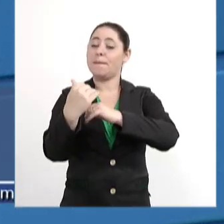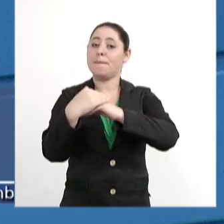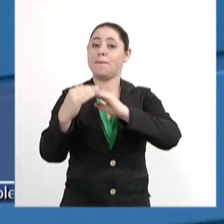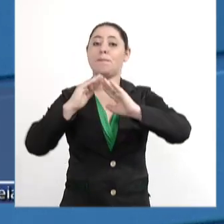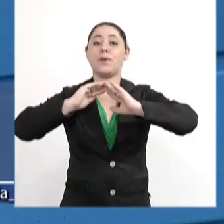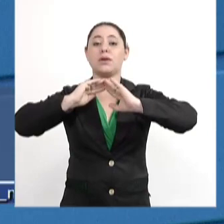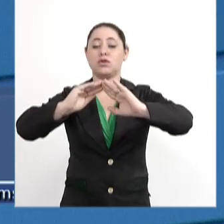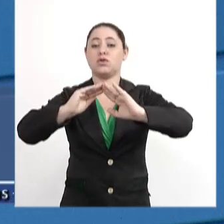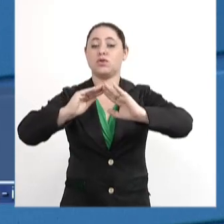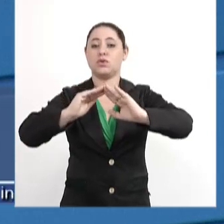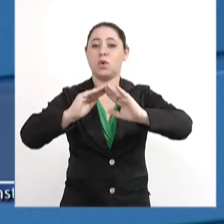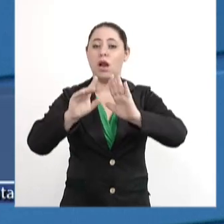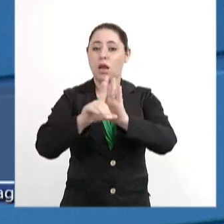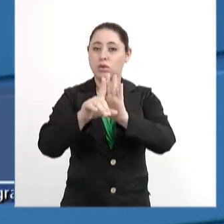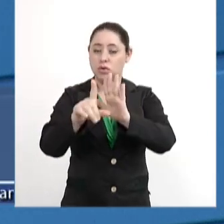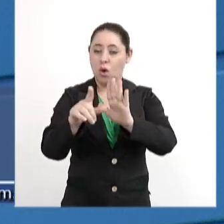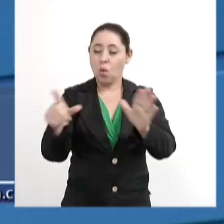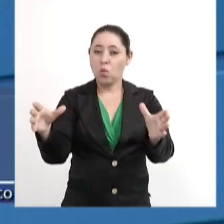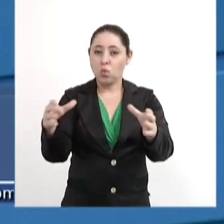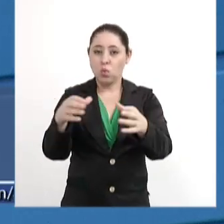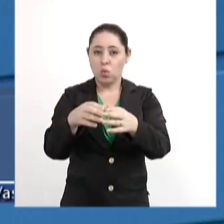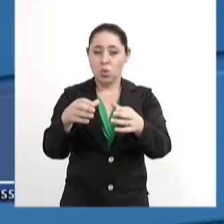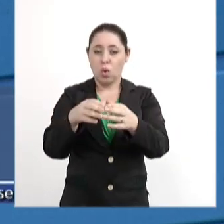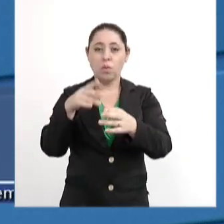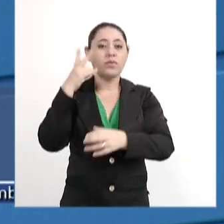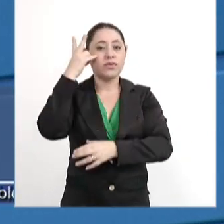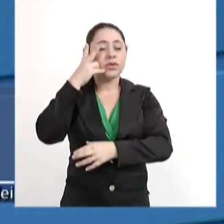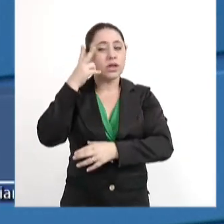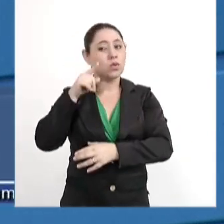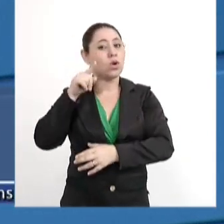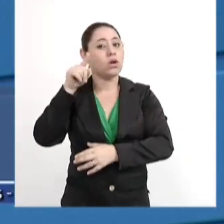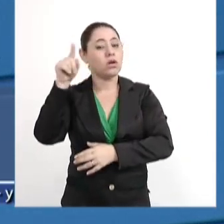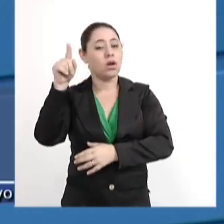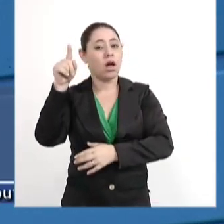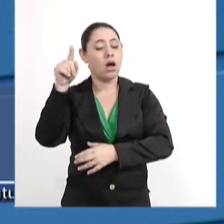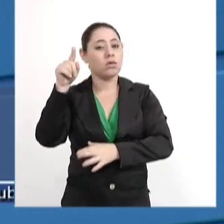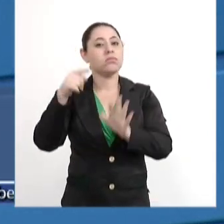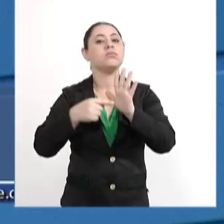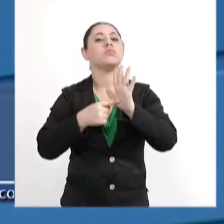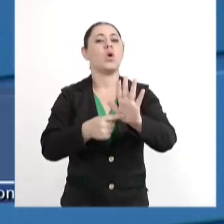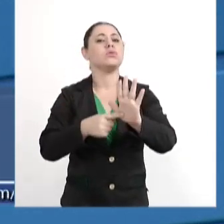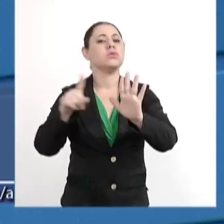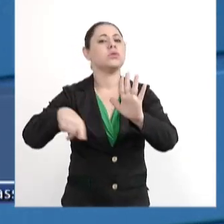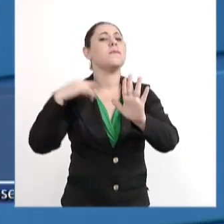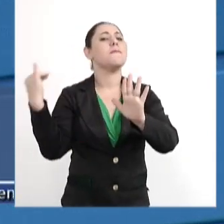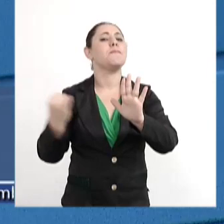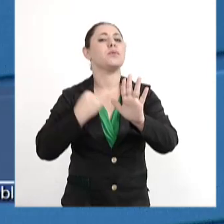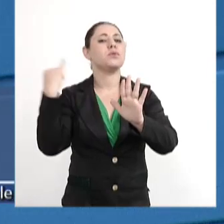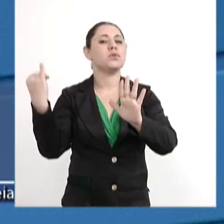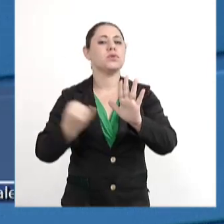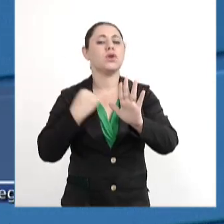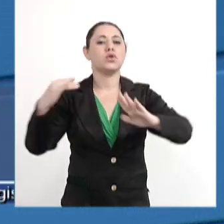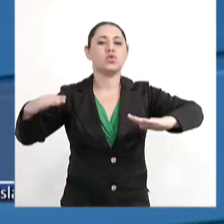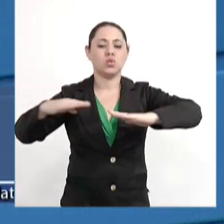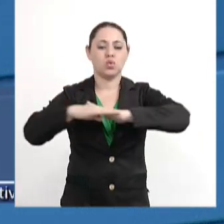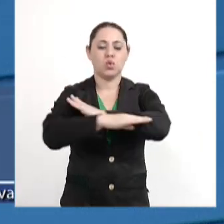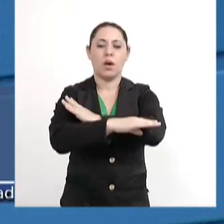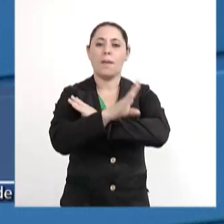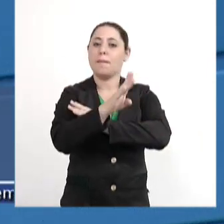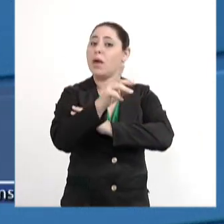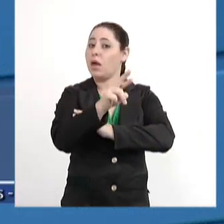de Iviema, dos seus vereadores, demonstra a importância dessa